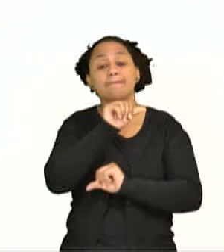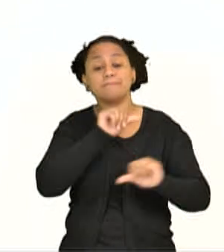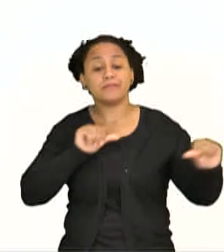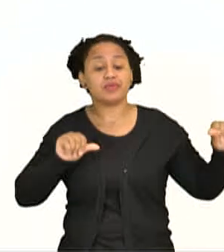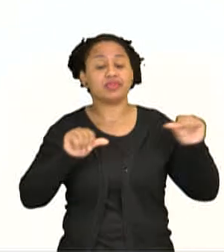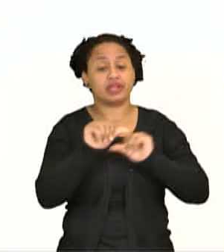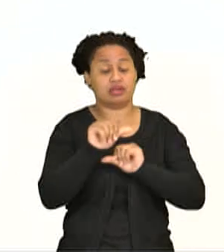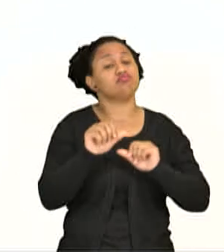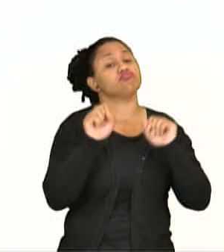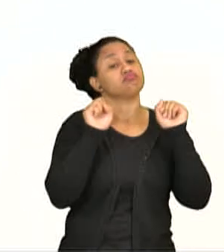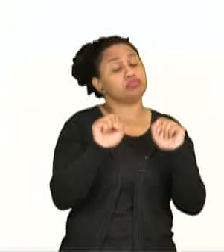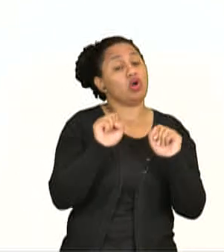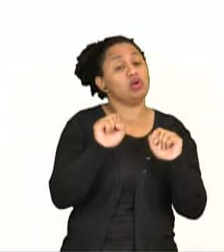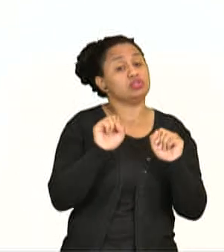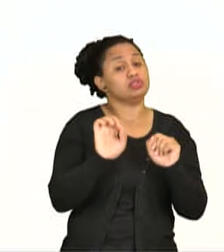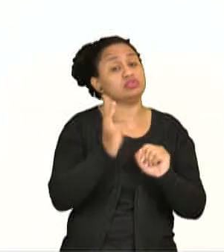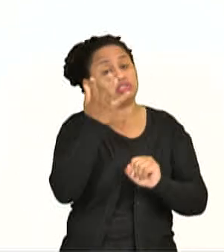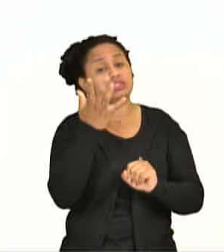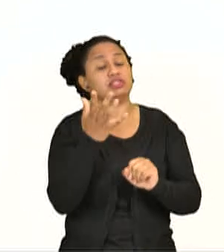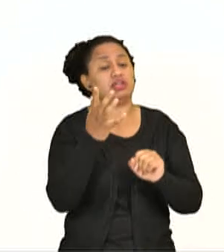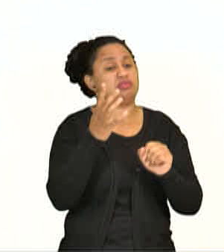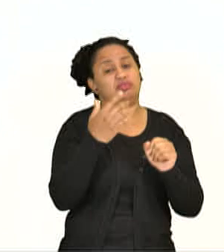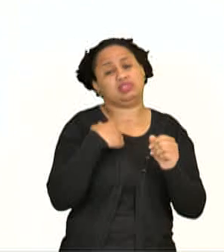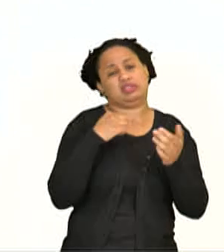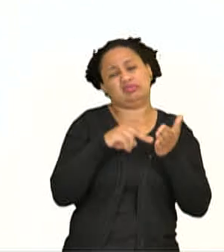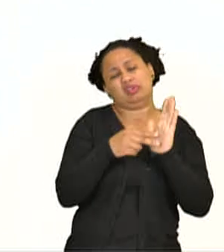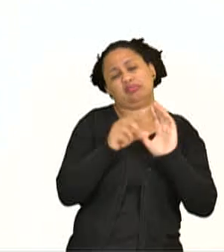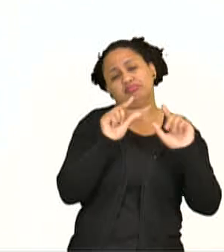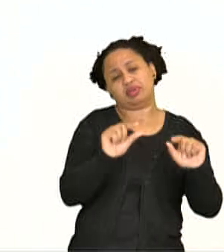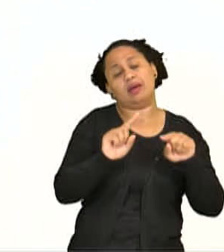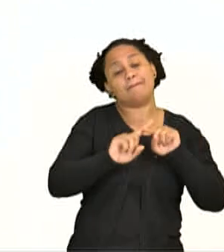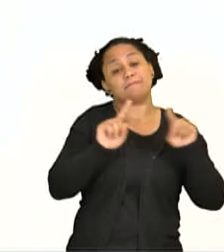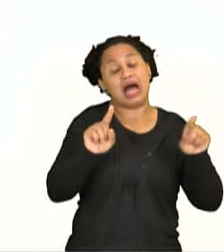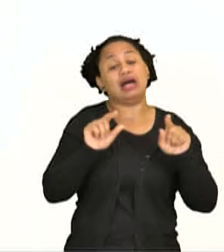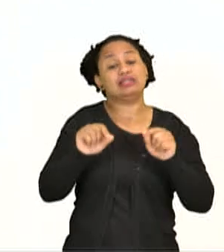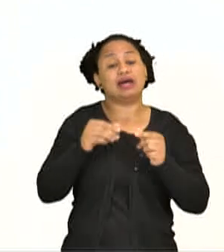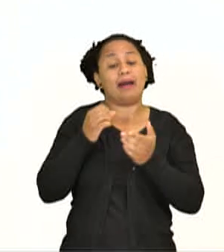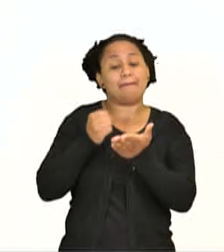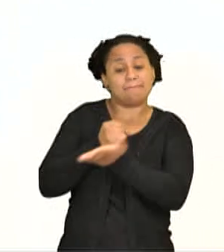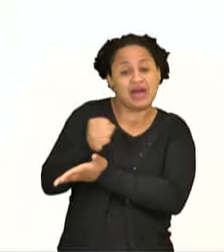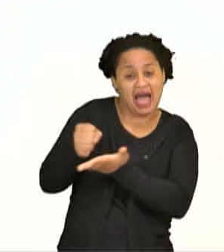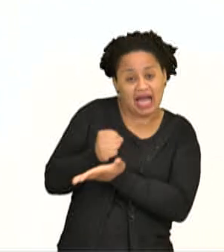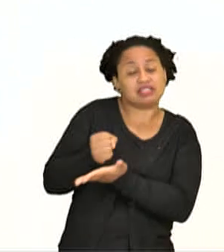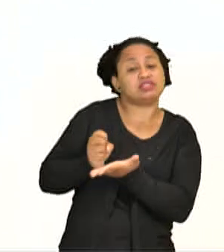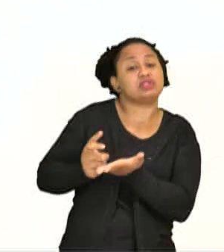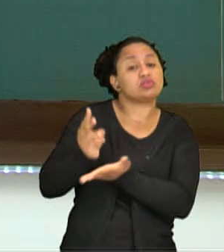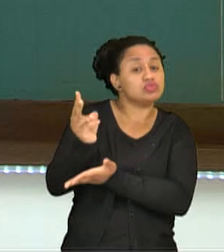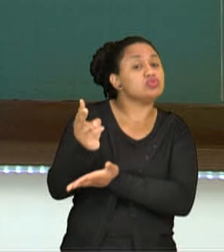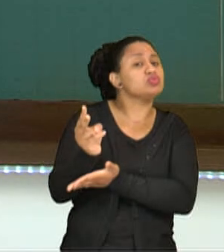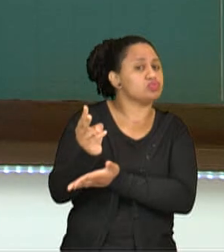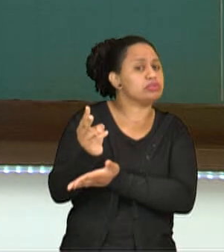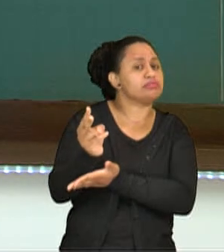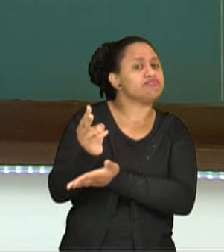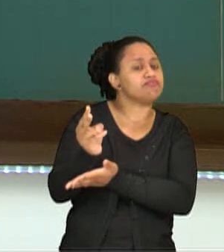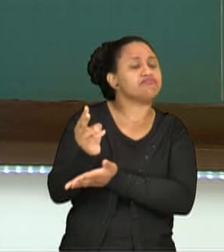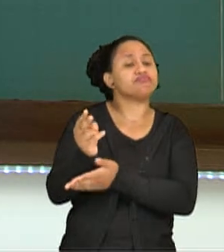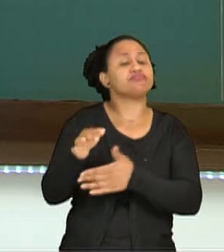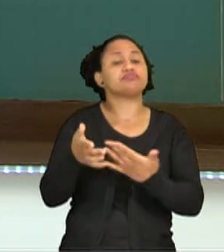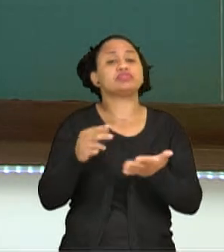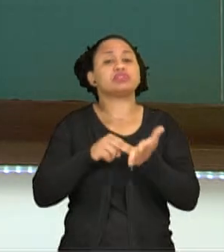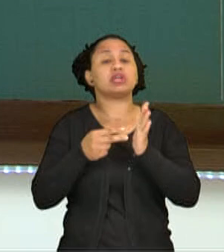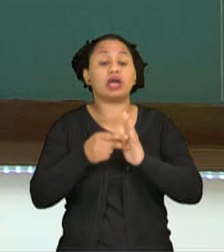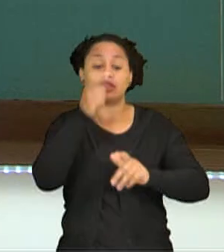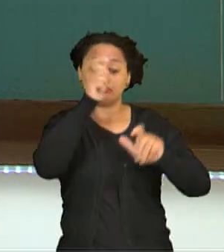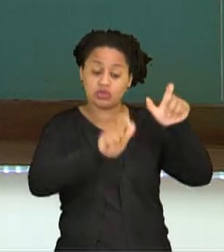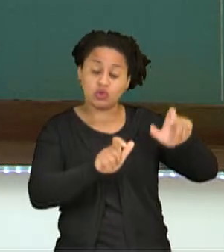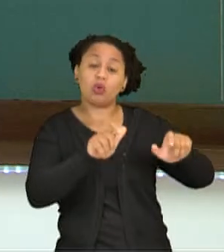podem ser menos significativas, mas os alicerces, os dedos, permanecem. Então, isso quer dizer que as pessoas podem